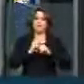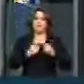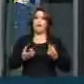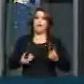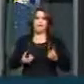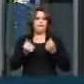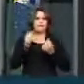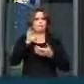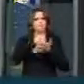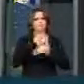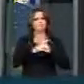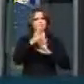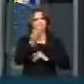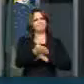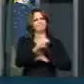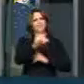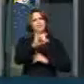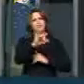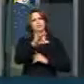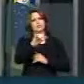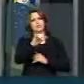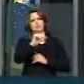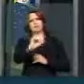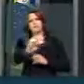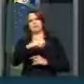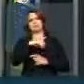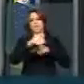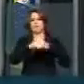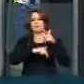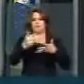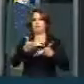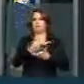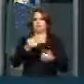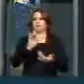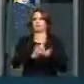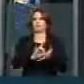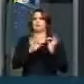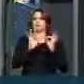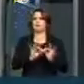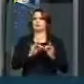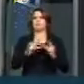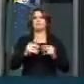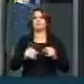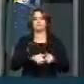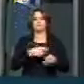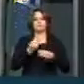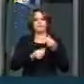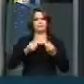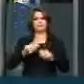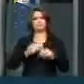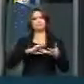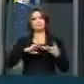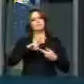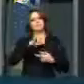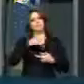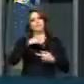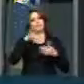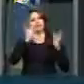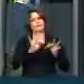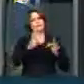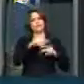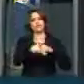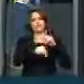mesmo, teve a Diocese de Jequié, que depois de um trabalho magnífico realizado por Dom Cristiano Krapf, terá a felicidade